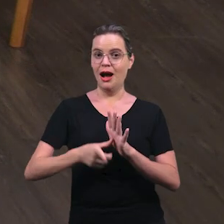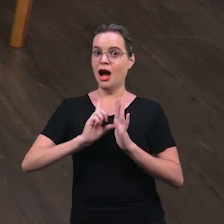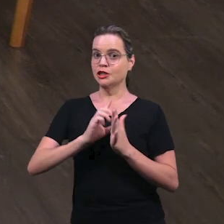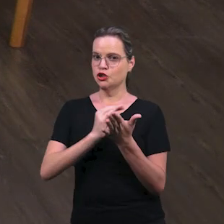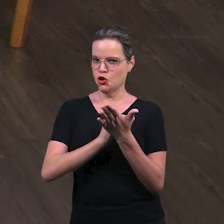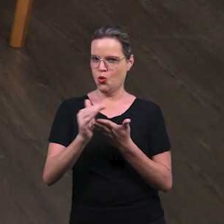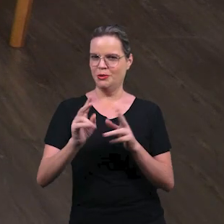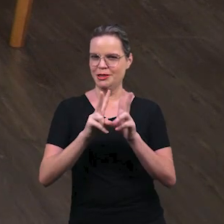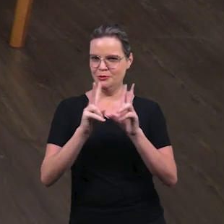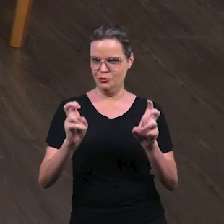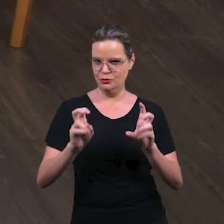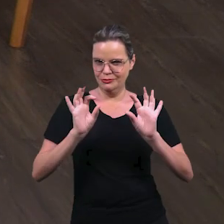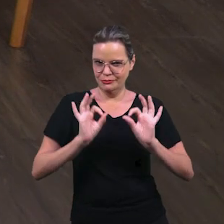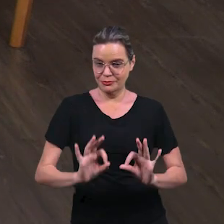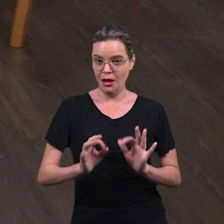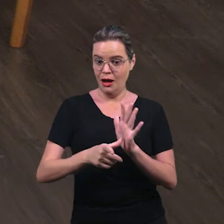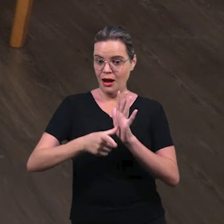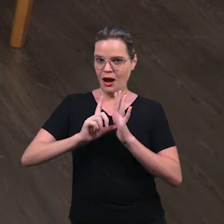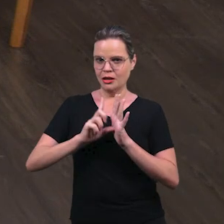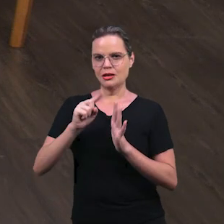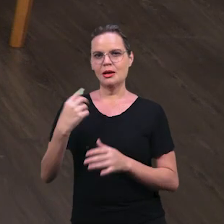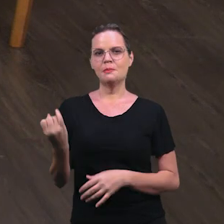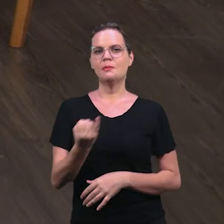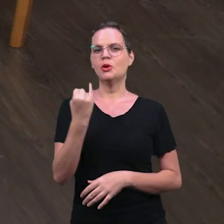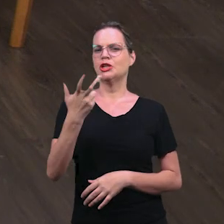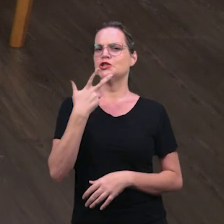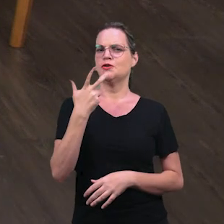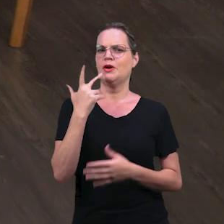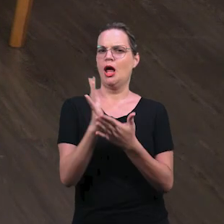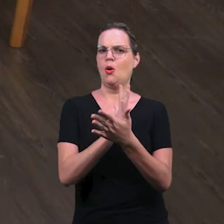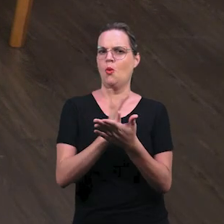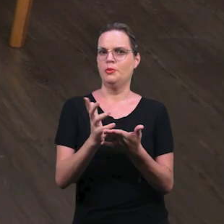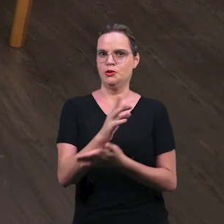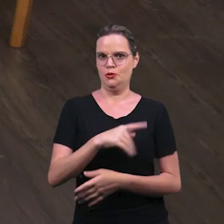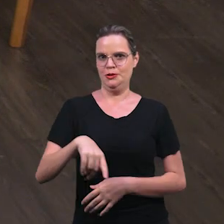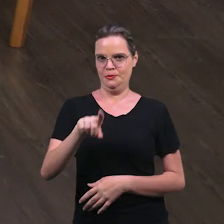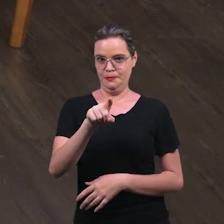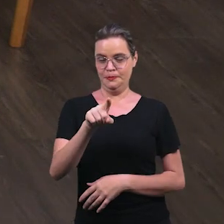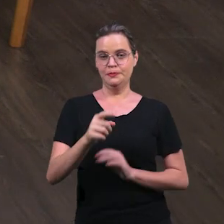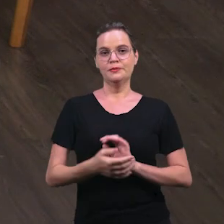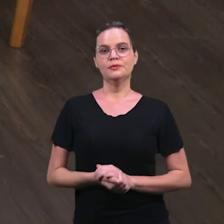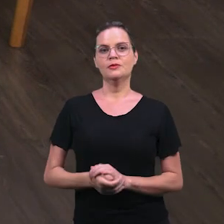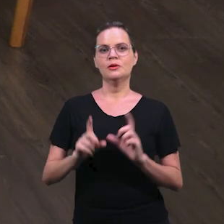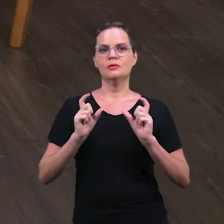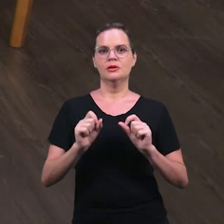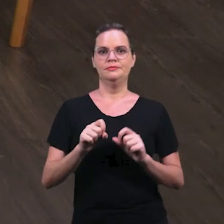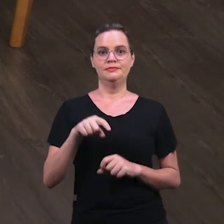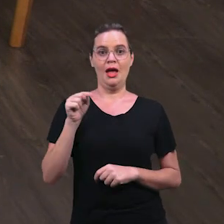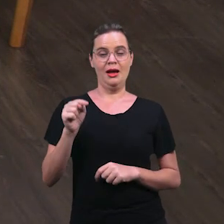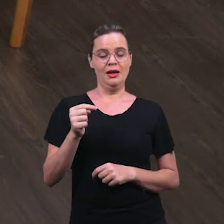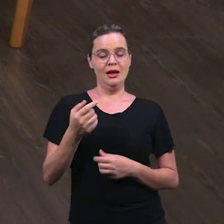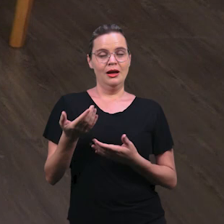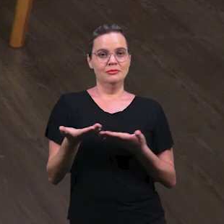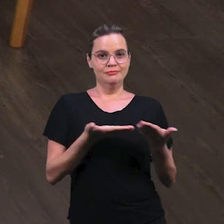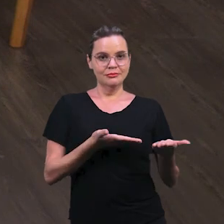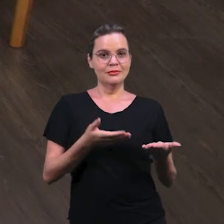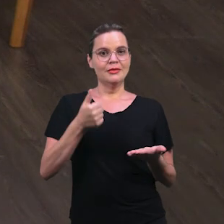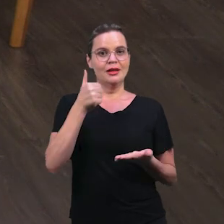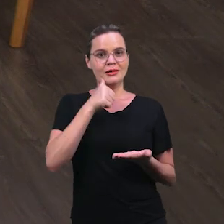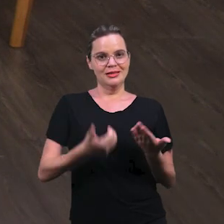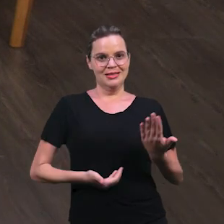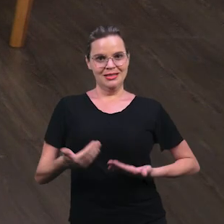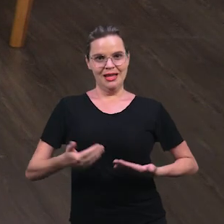gente entrar especificamente no tema, é importante eu dizer algumas coisas para você. Olha só, a nossa irmã Késia, que está